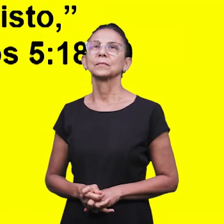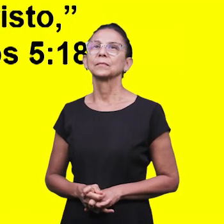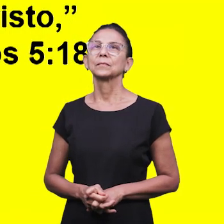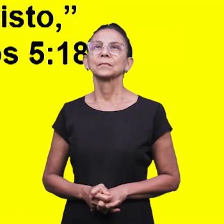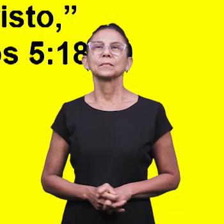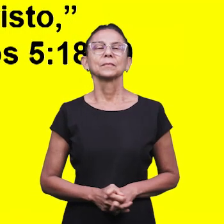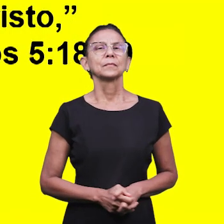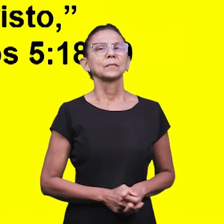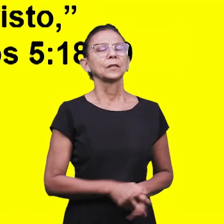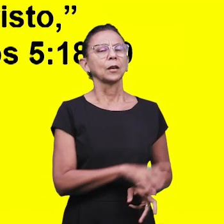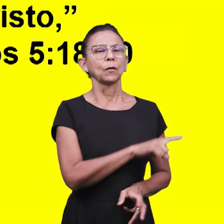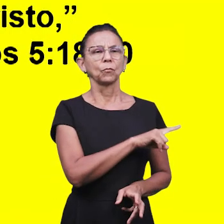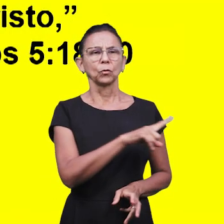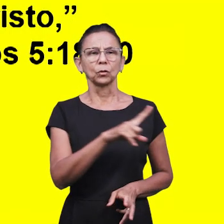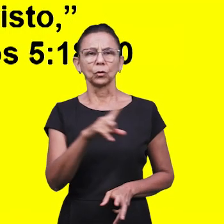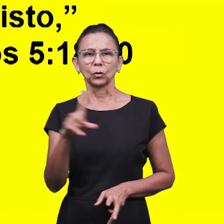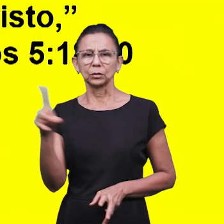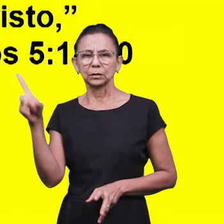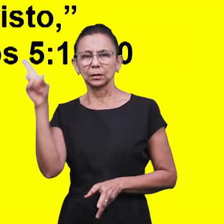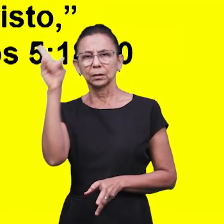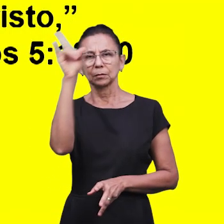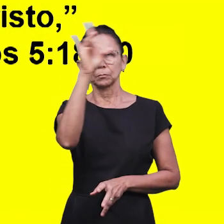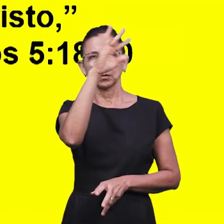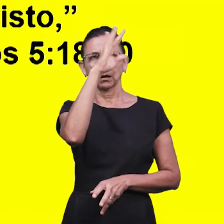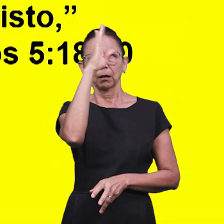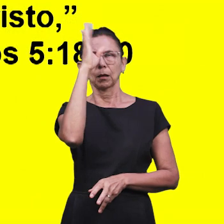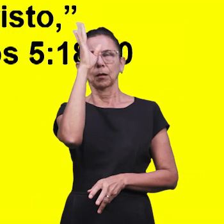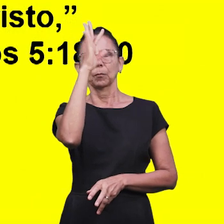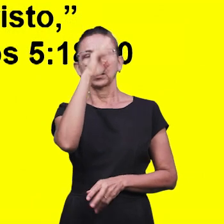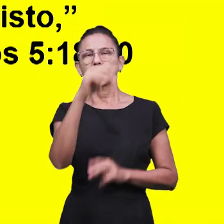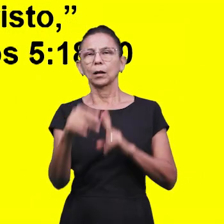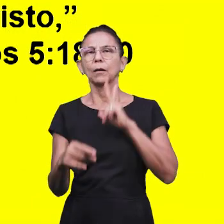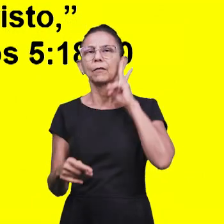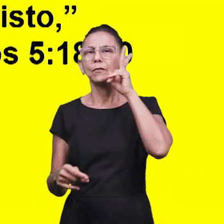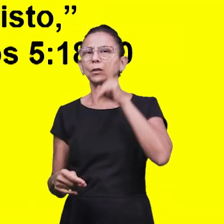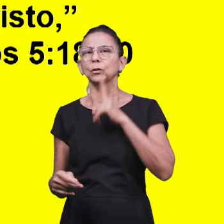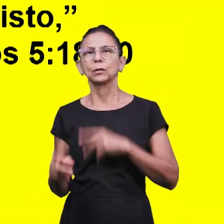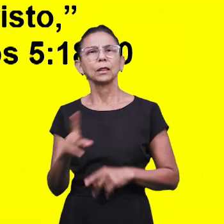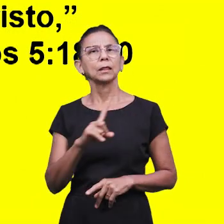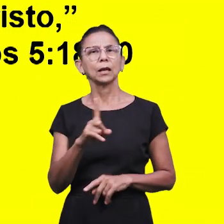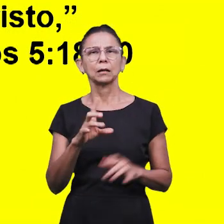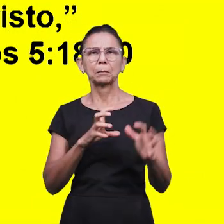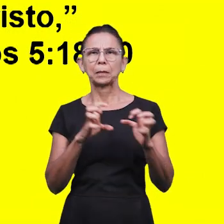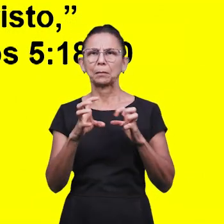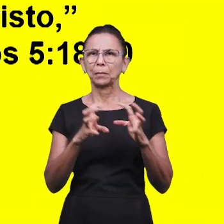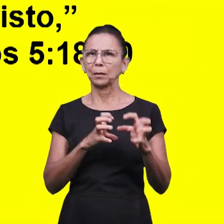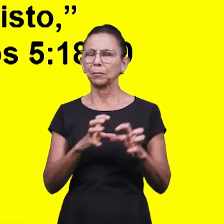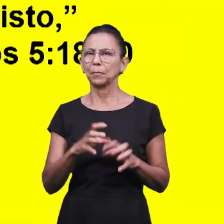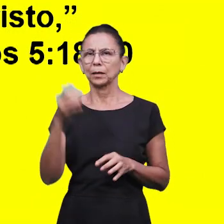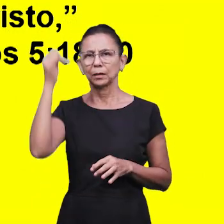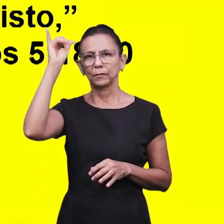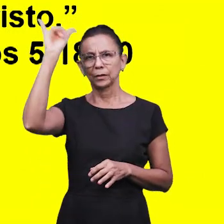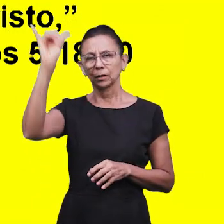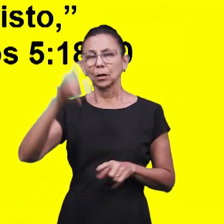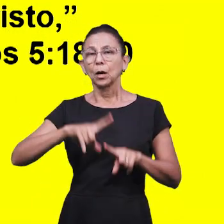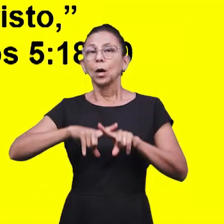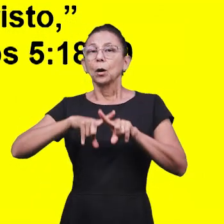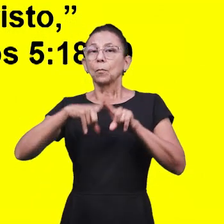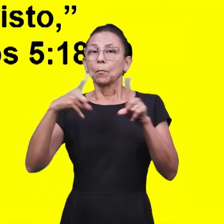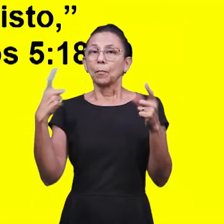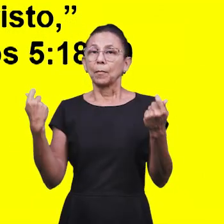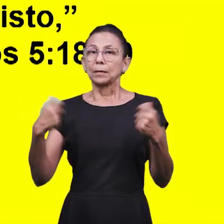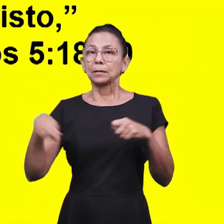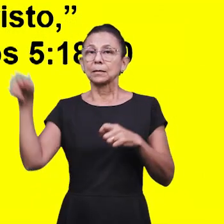E não vos embriagueis com vinho, em que há contenda, mas enchei-vos do